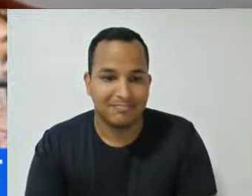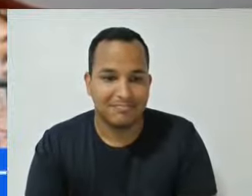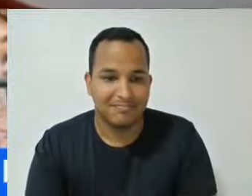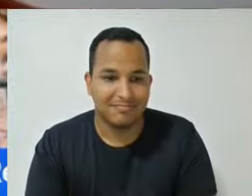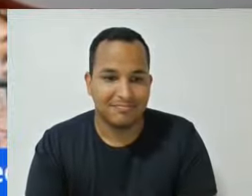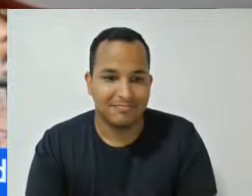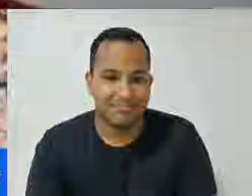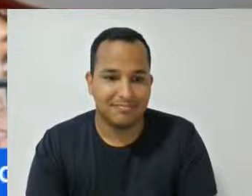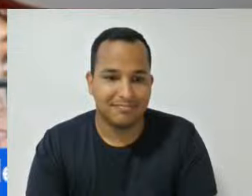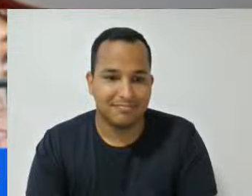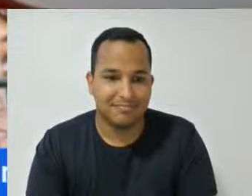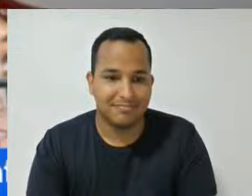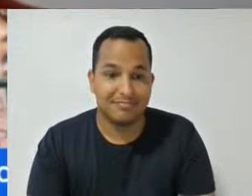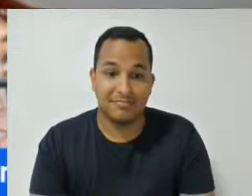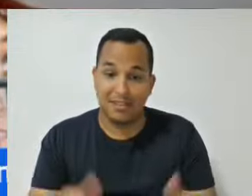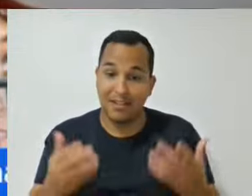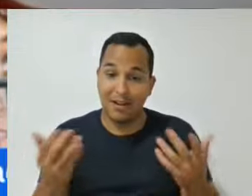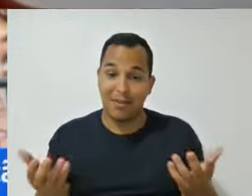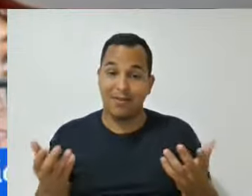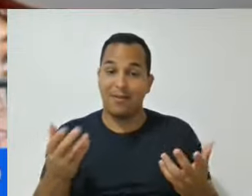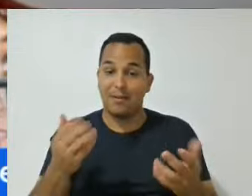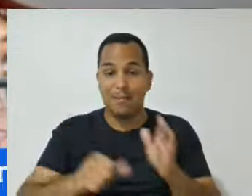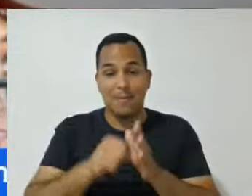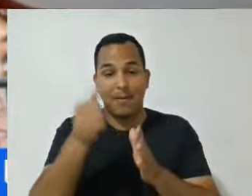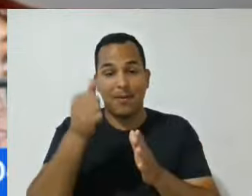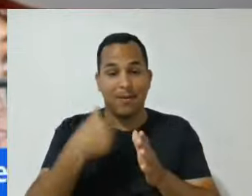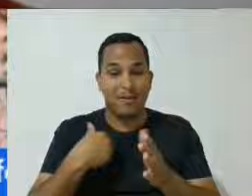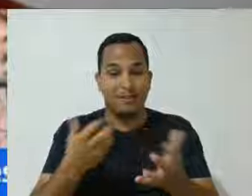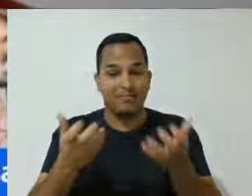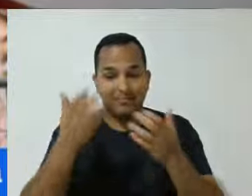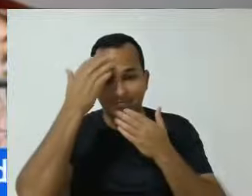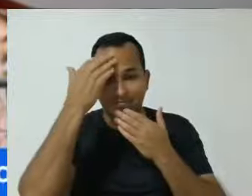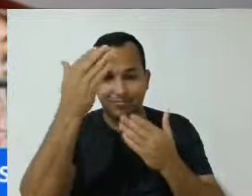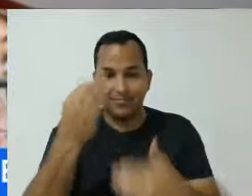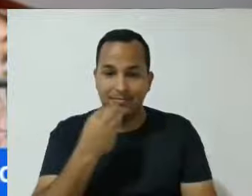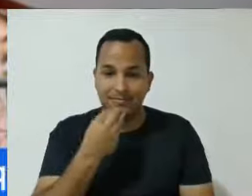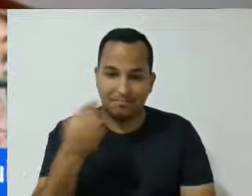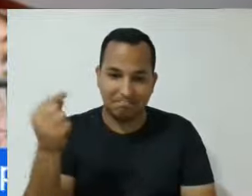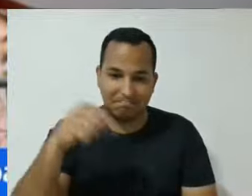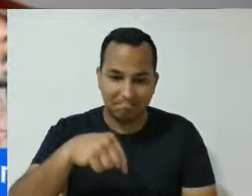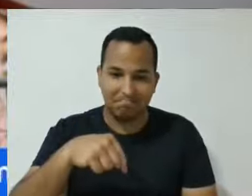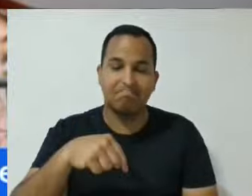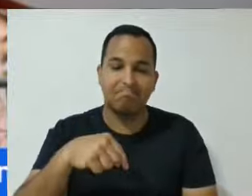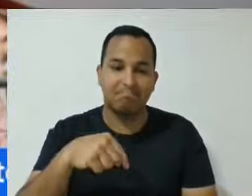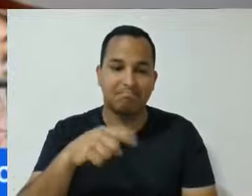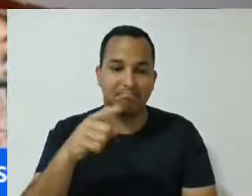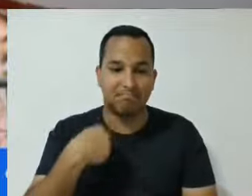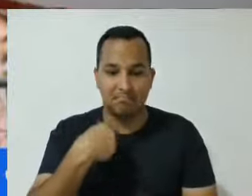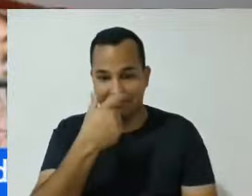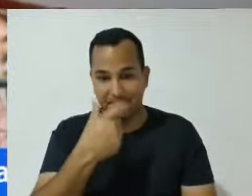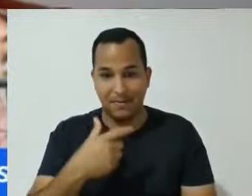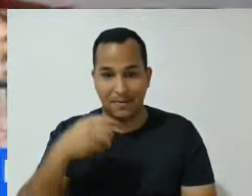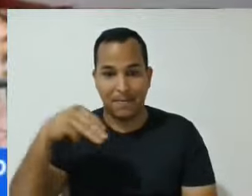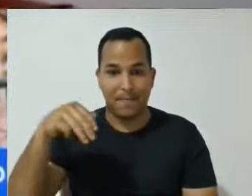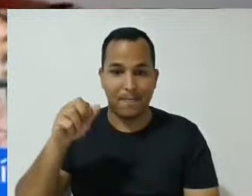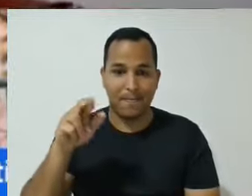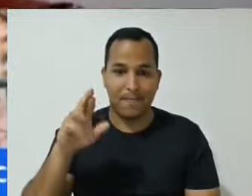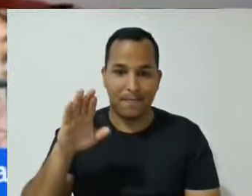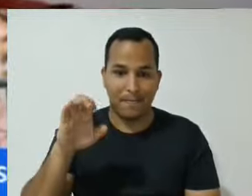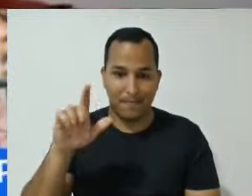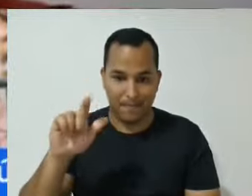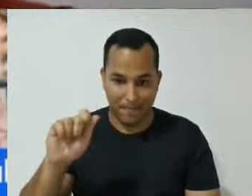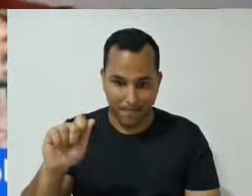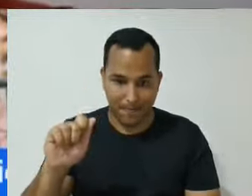Vamos lá. Primeiramente, eu queria agradecer pela oportunidade. Eu sou a Marcela Bedeschi,